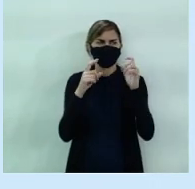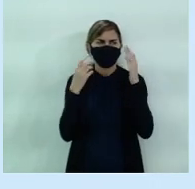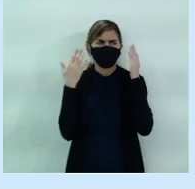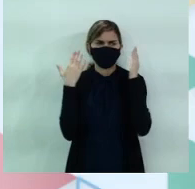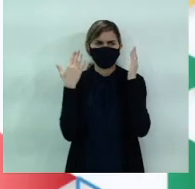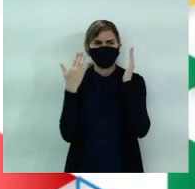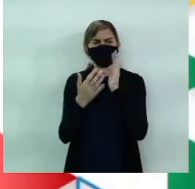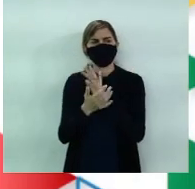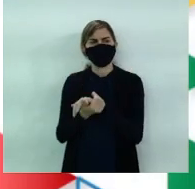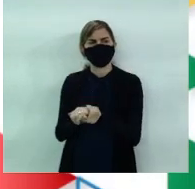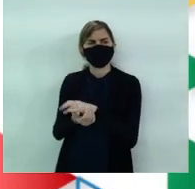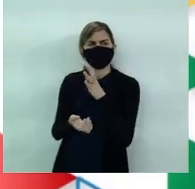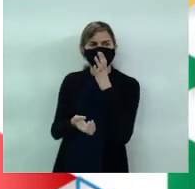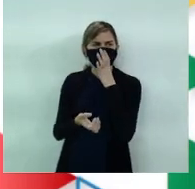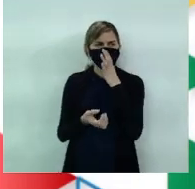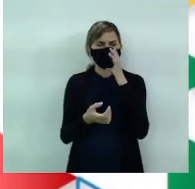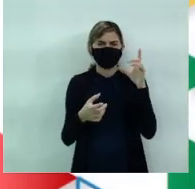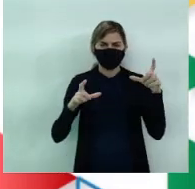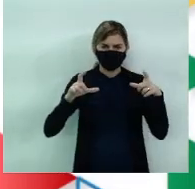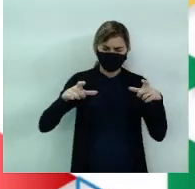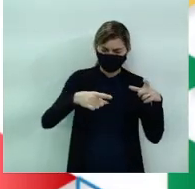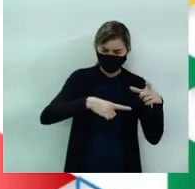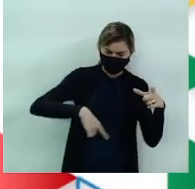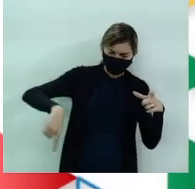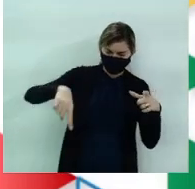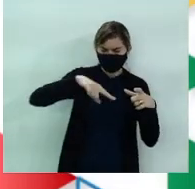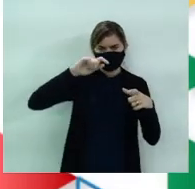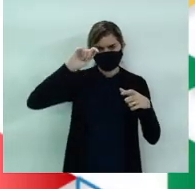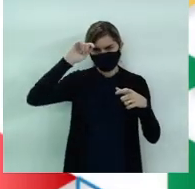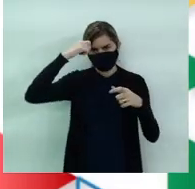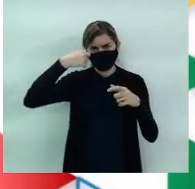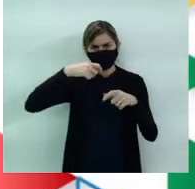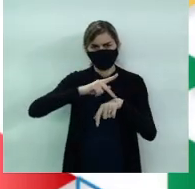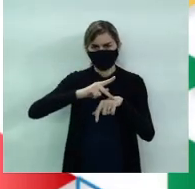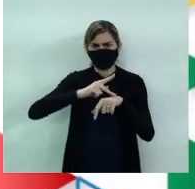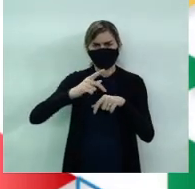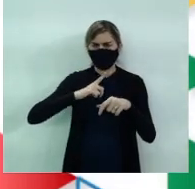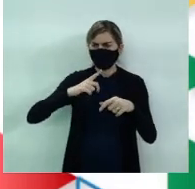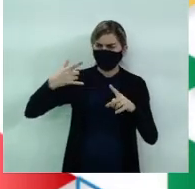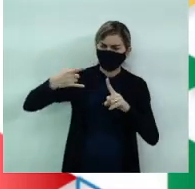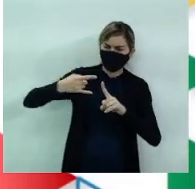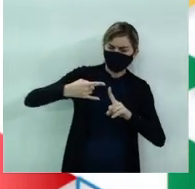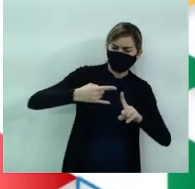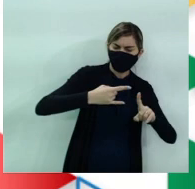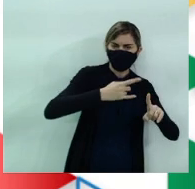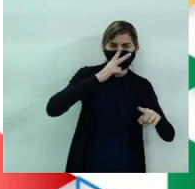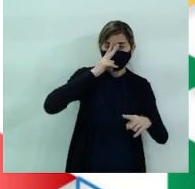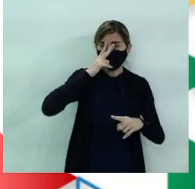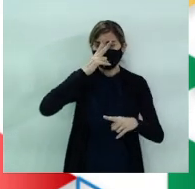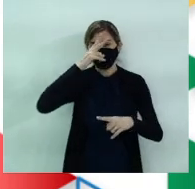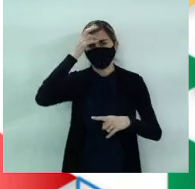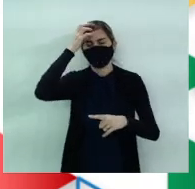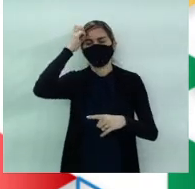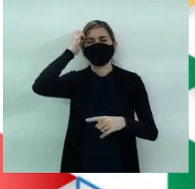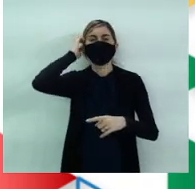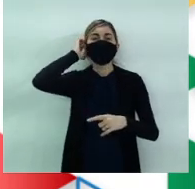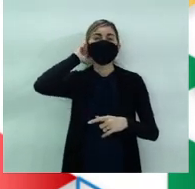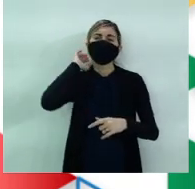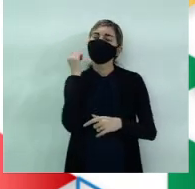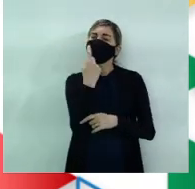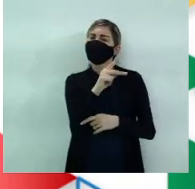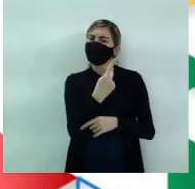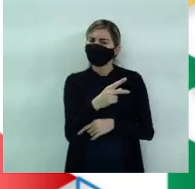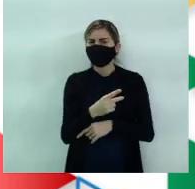gostaria que vocês observassem do buraco negro, né, que tem uma grande força gravitacional, né? E